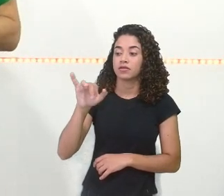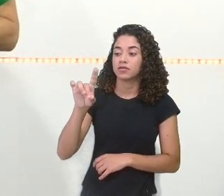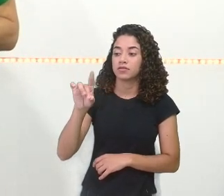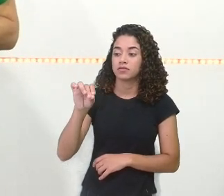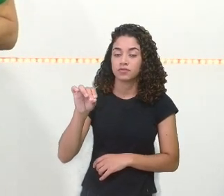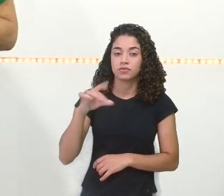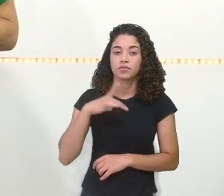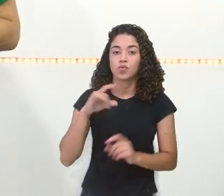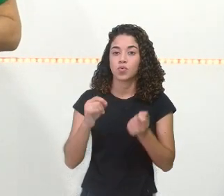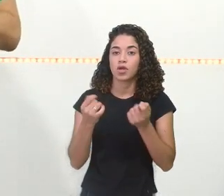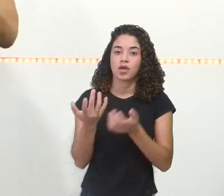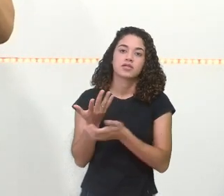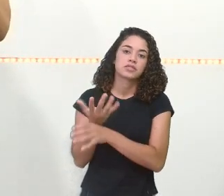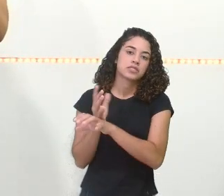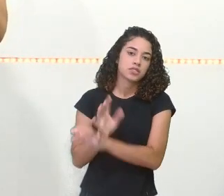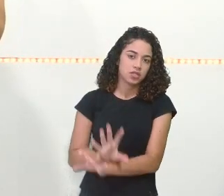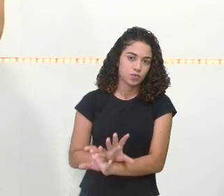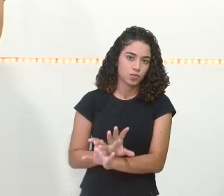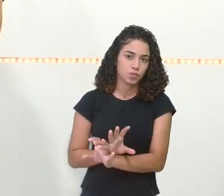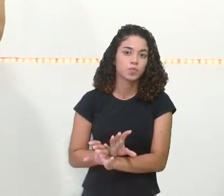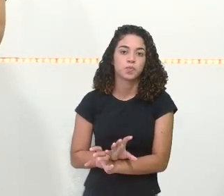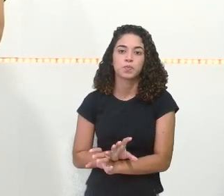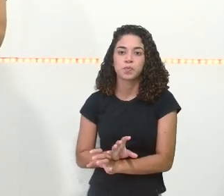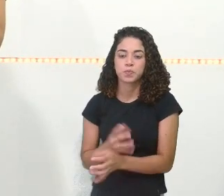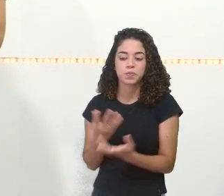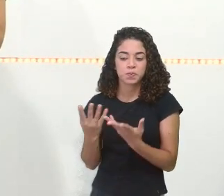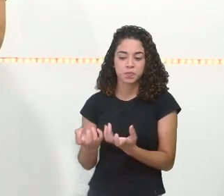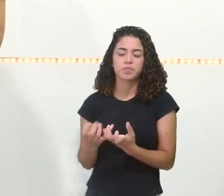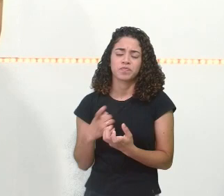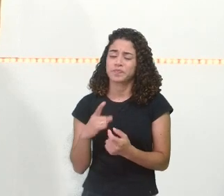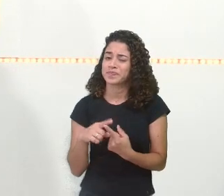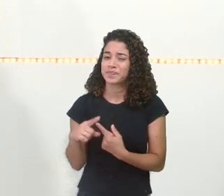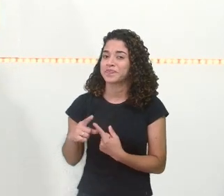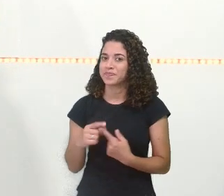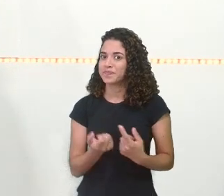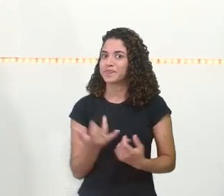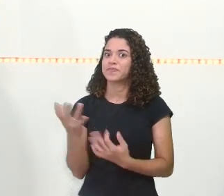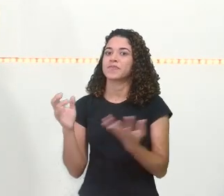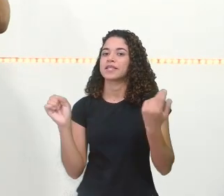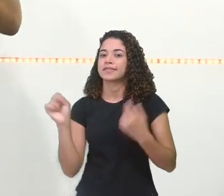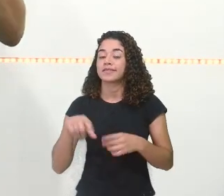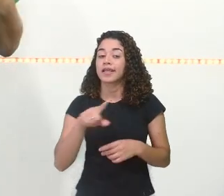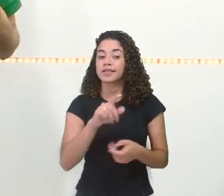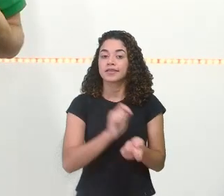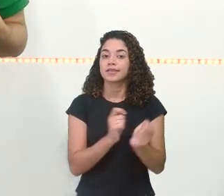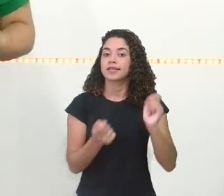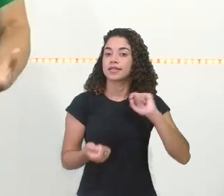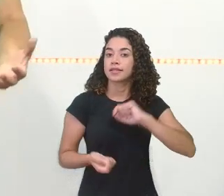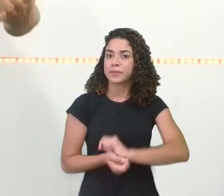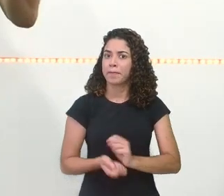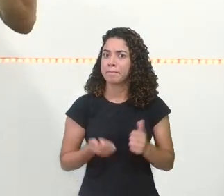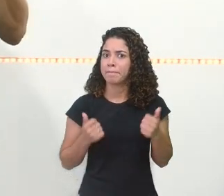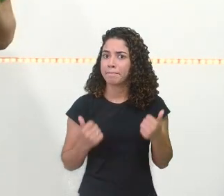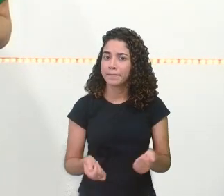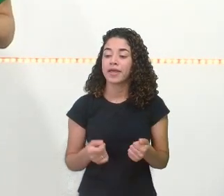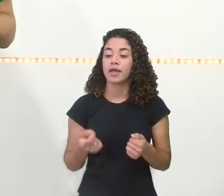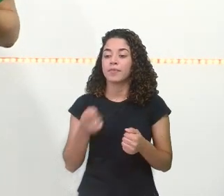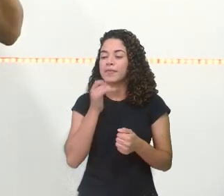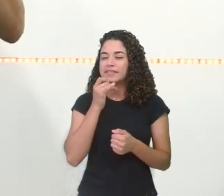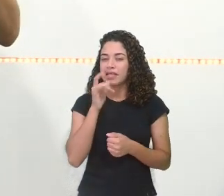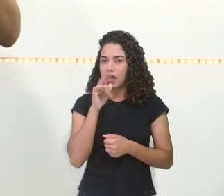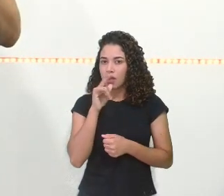que é o sertão, que a gente chama. Lá, ele tem também esse tipo de planta. Essa planta, ela se adapta tão bem que ela guarda a